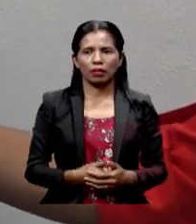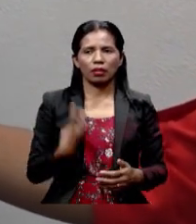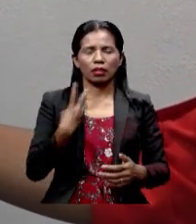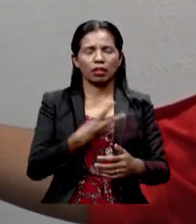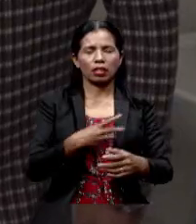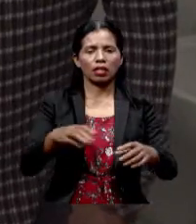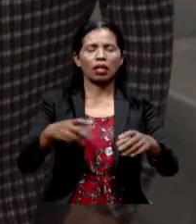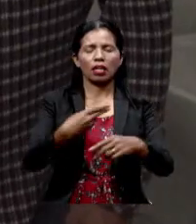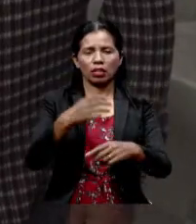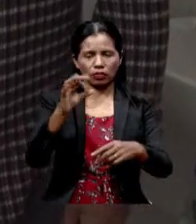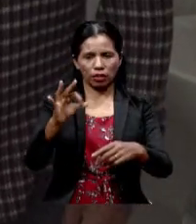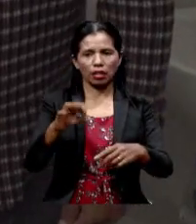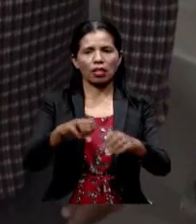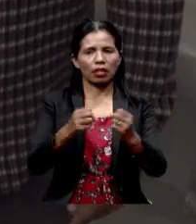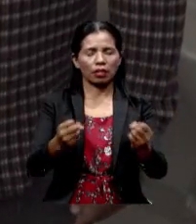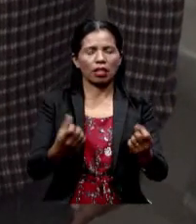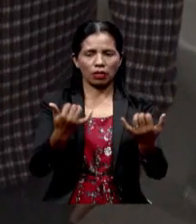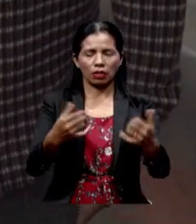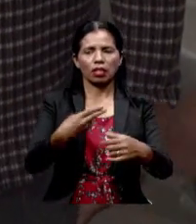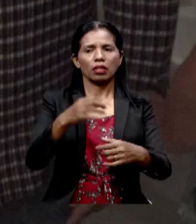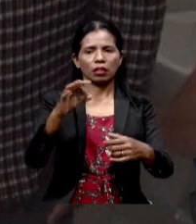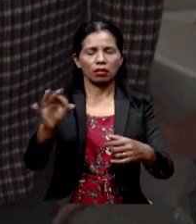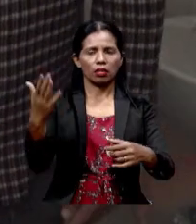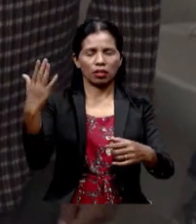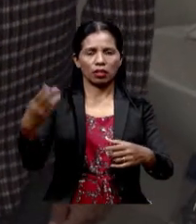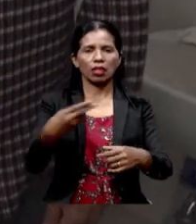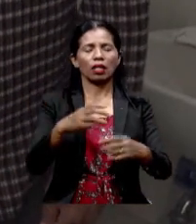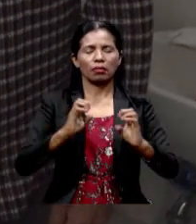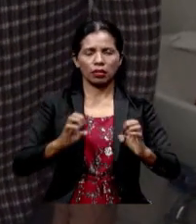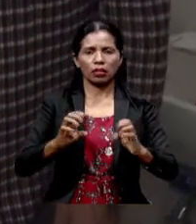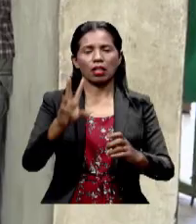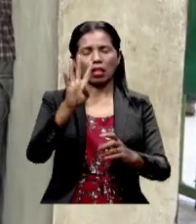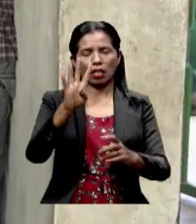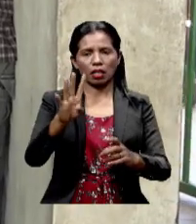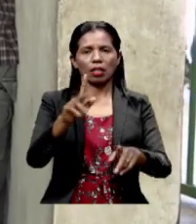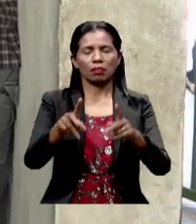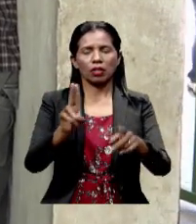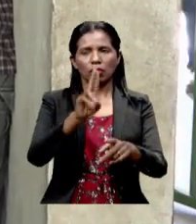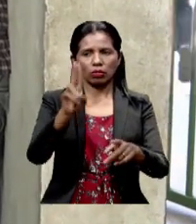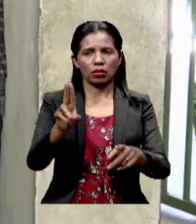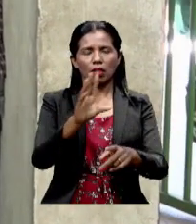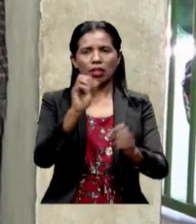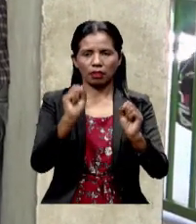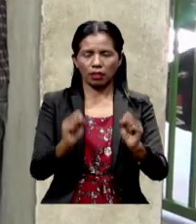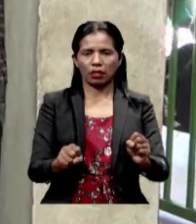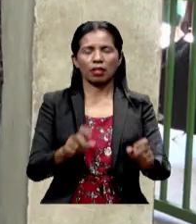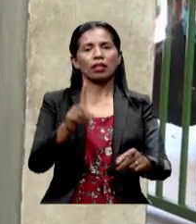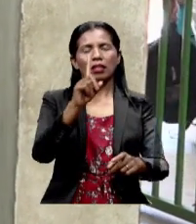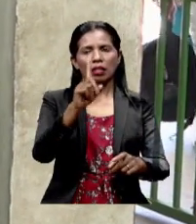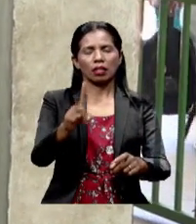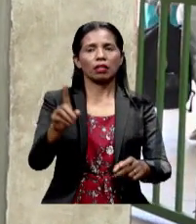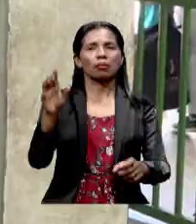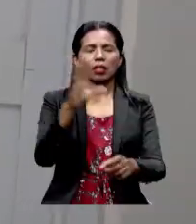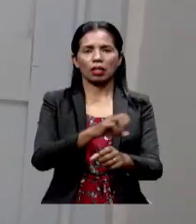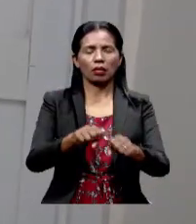kanse ne hare sir kok Dadang ne Haris Fatin iha sala emergensi hamutu khat rua paciente sira utiliza hela no ida ne be intupidu